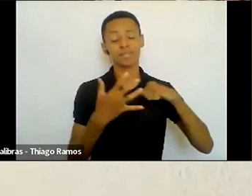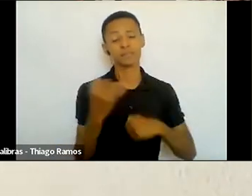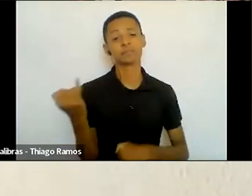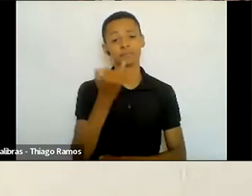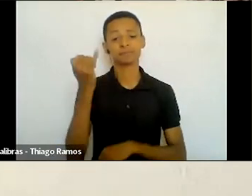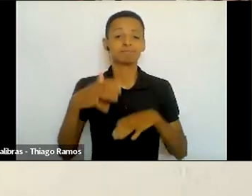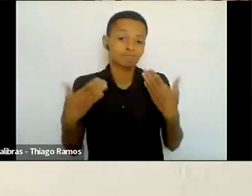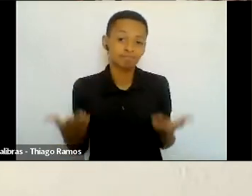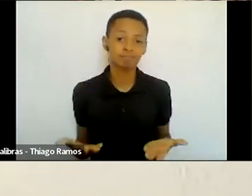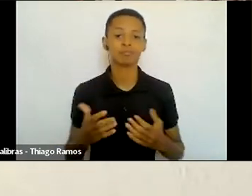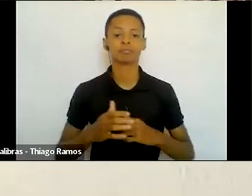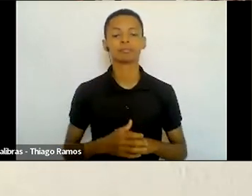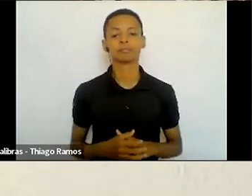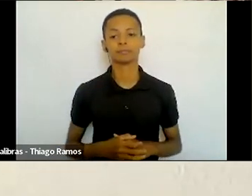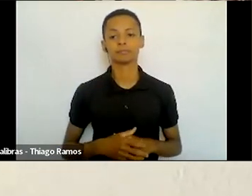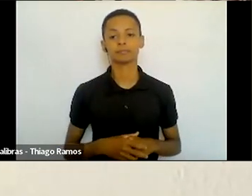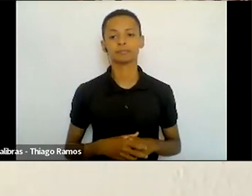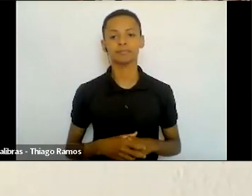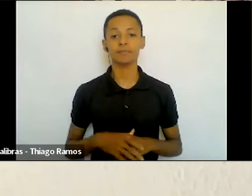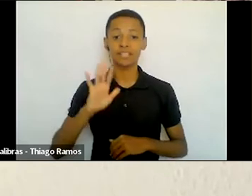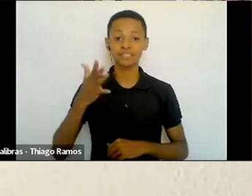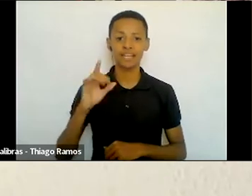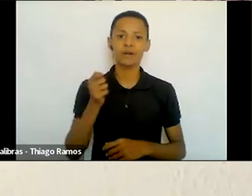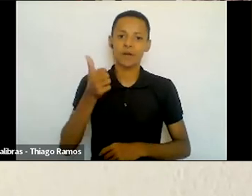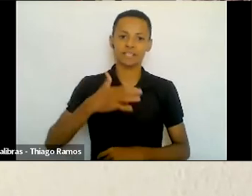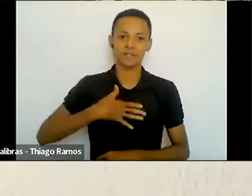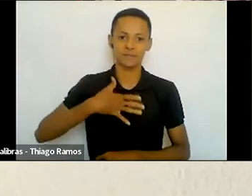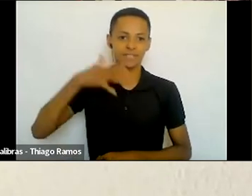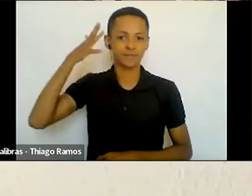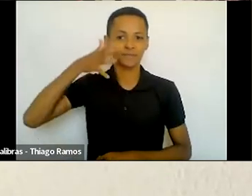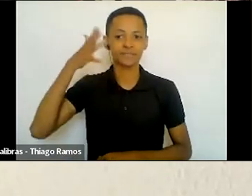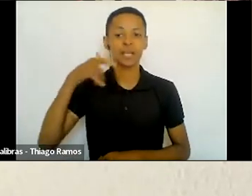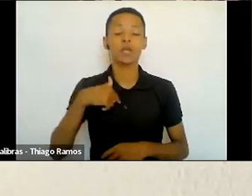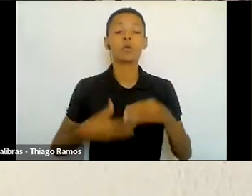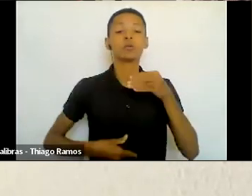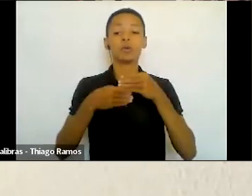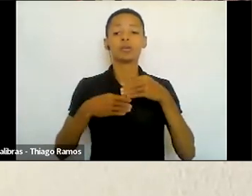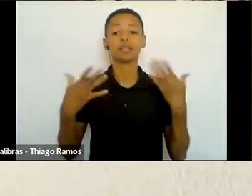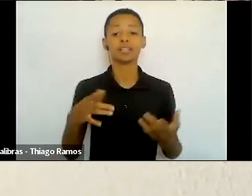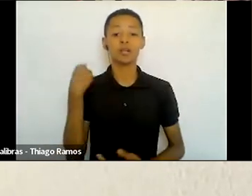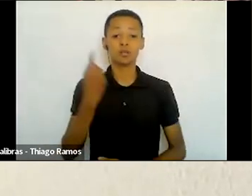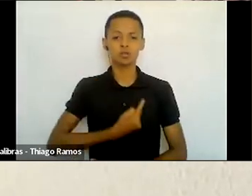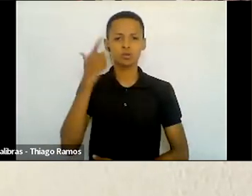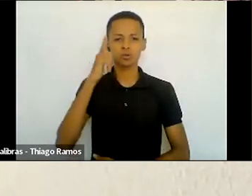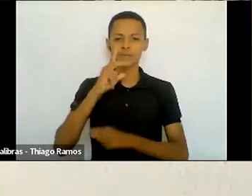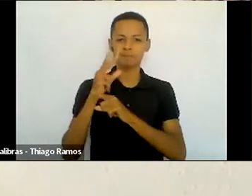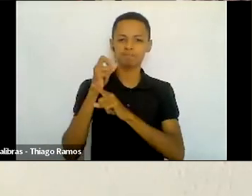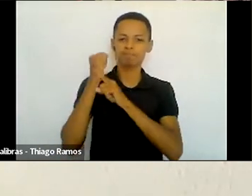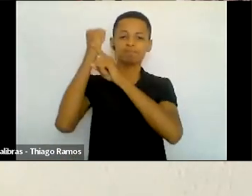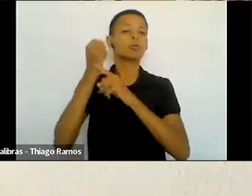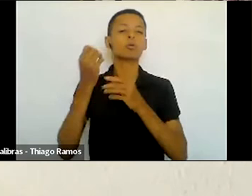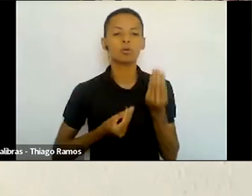Enfim, já está terminando minha fala, colocar aqui. A gente só vai conseguir vencer isso de